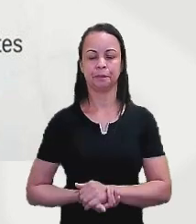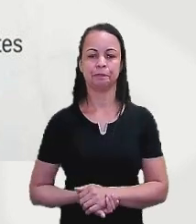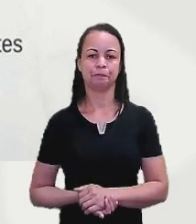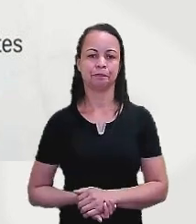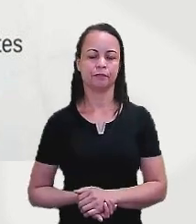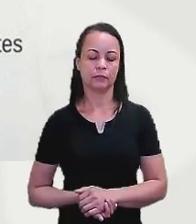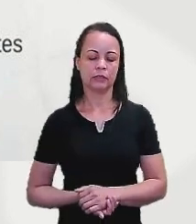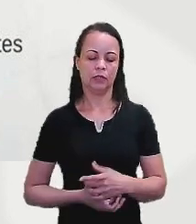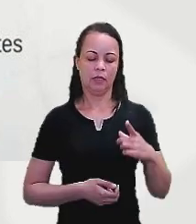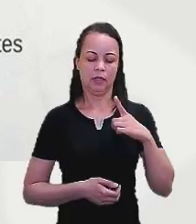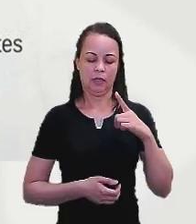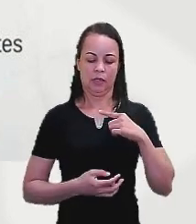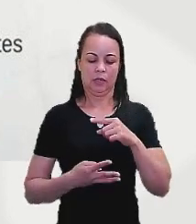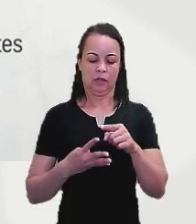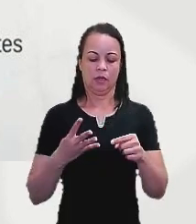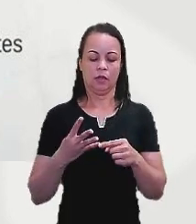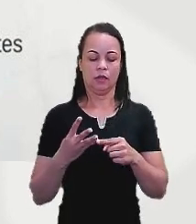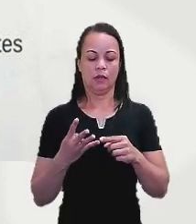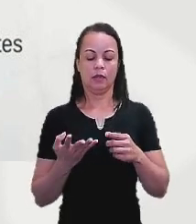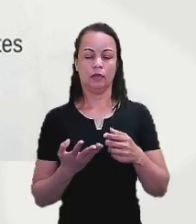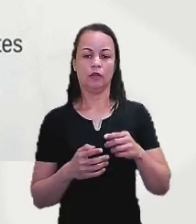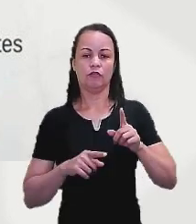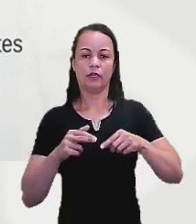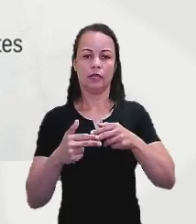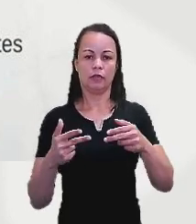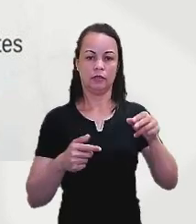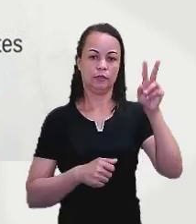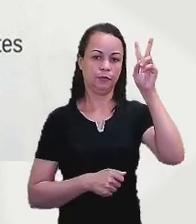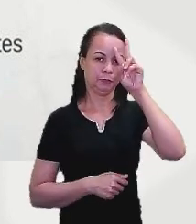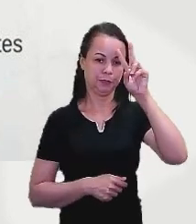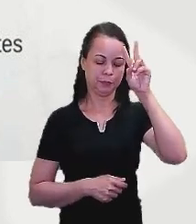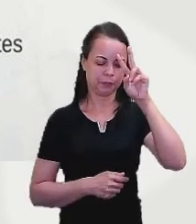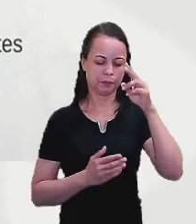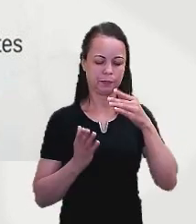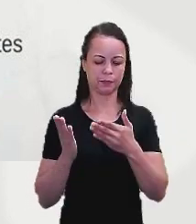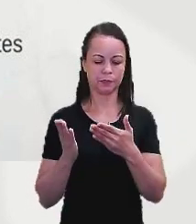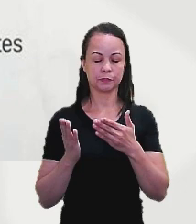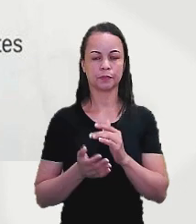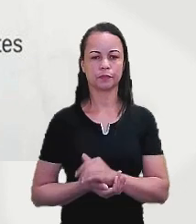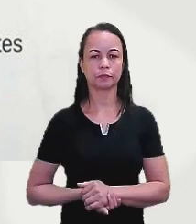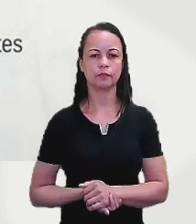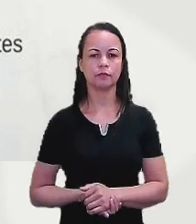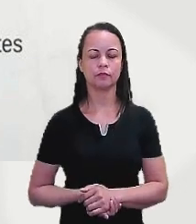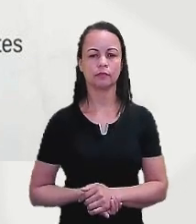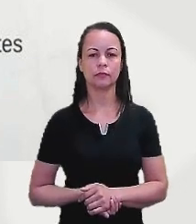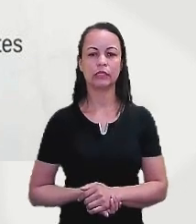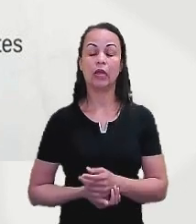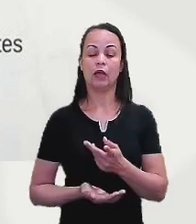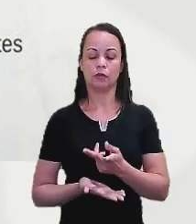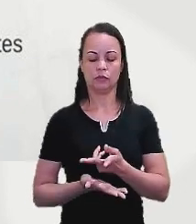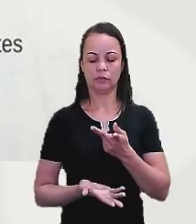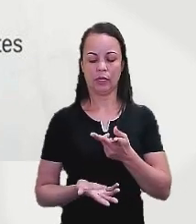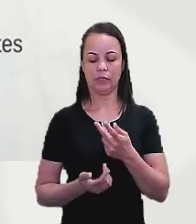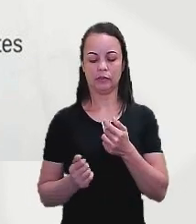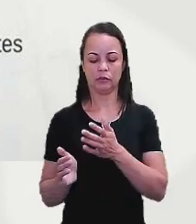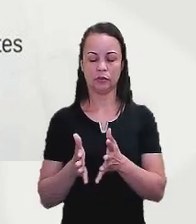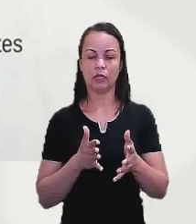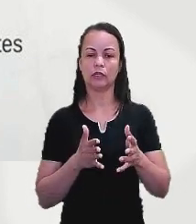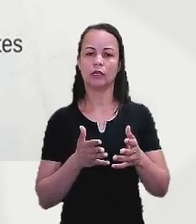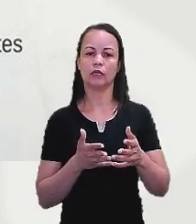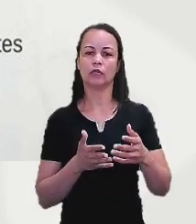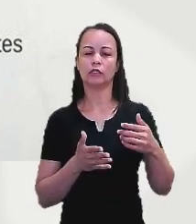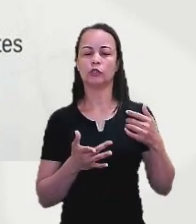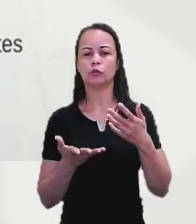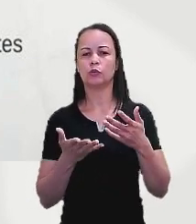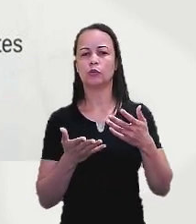E tem a variação linguística histórica. Essa daí ocorre de acordo com as épocas